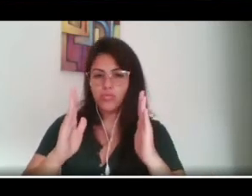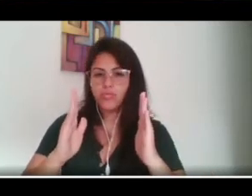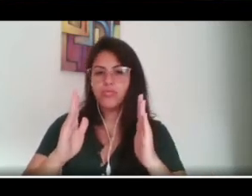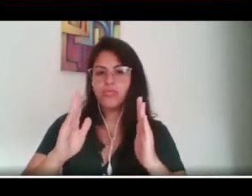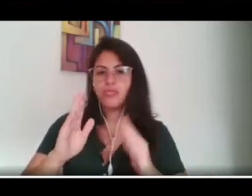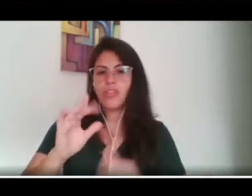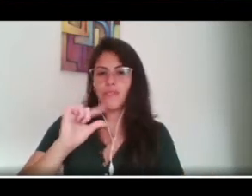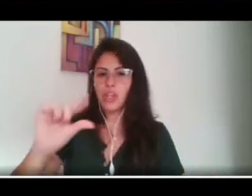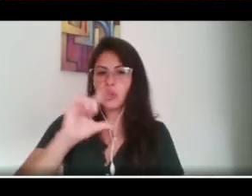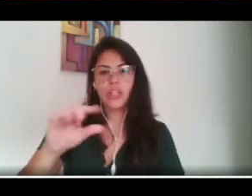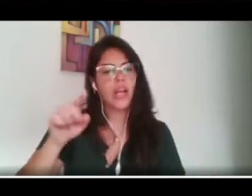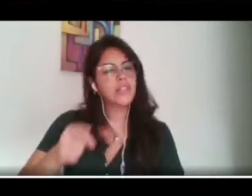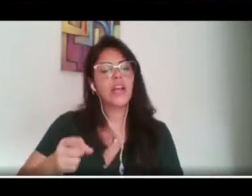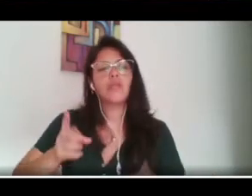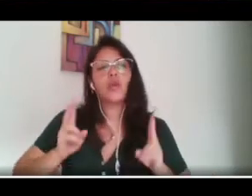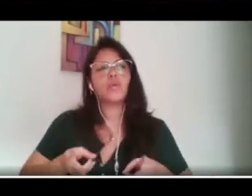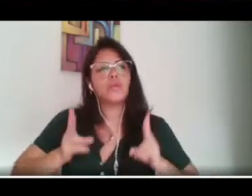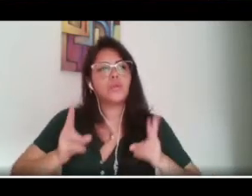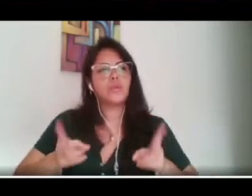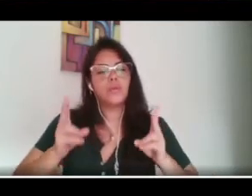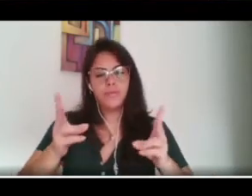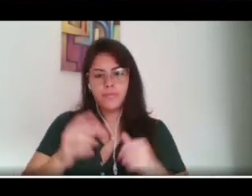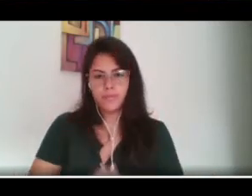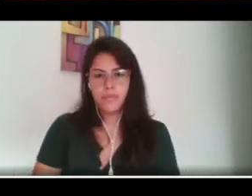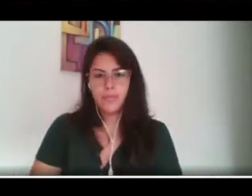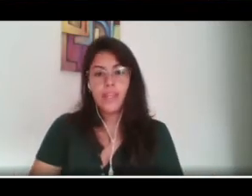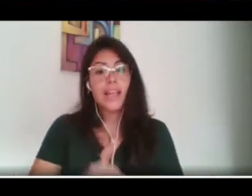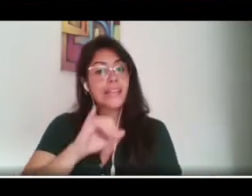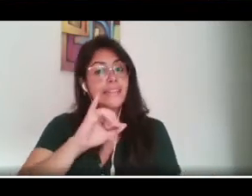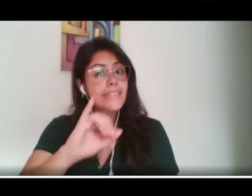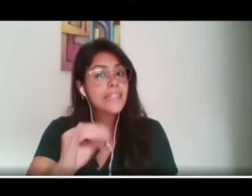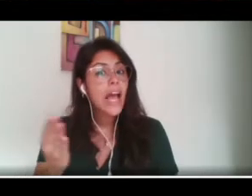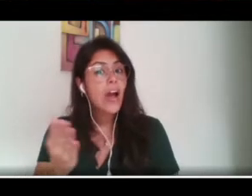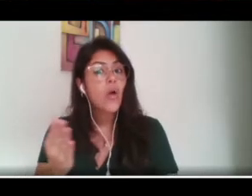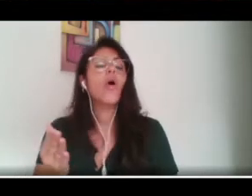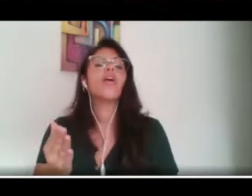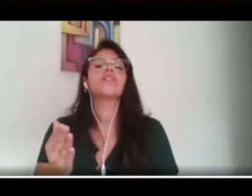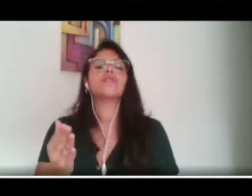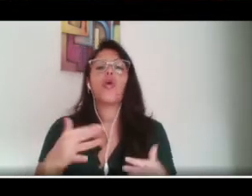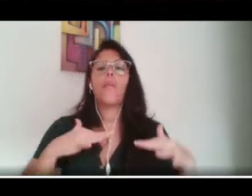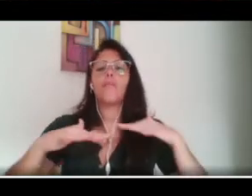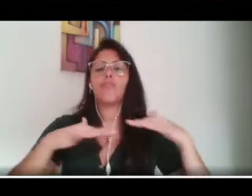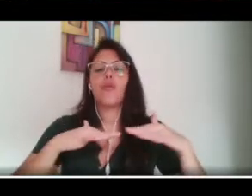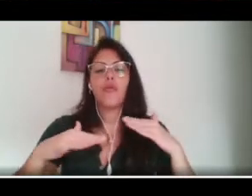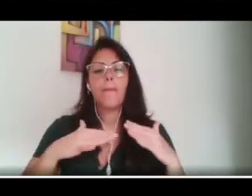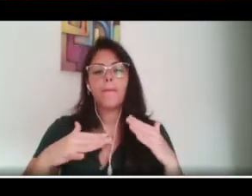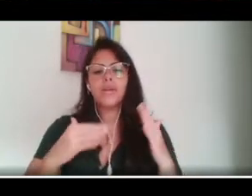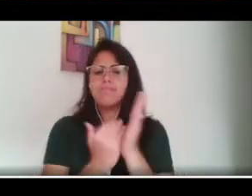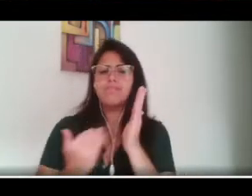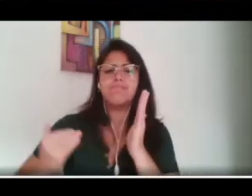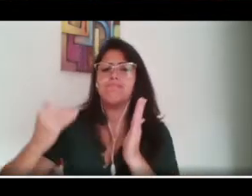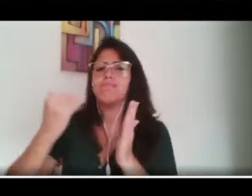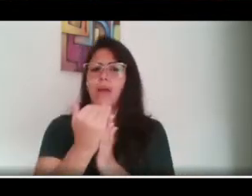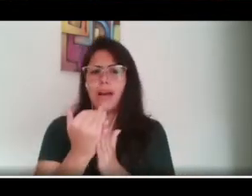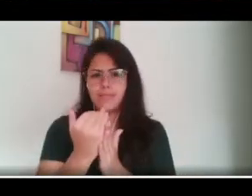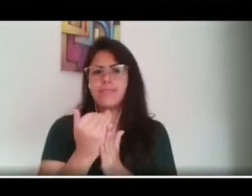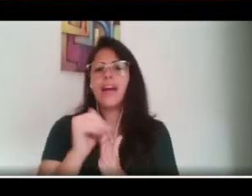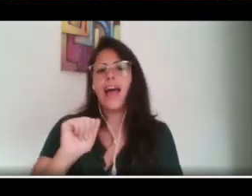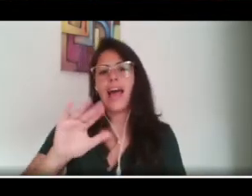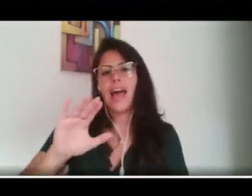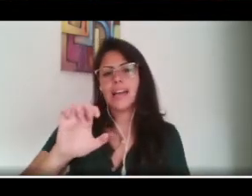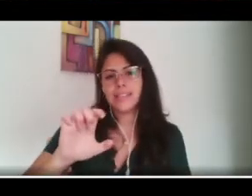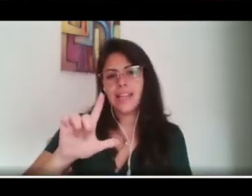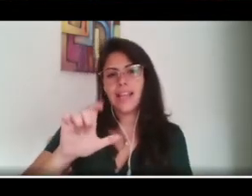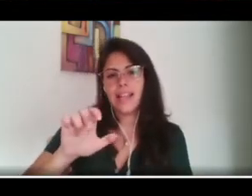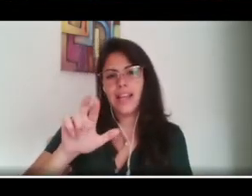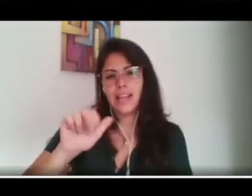Agora, se tiver no movimento acelerado, a aceleração ela vai ser tal que eu tenho uma componente no